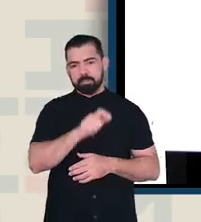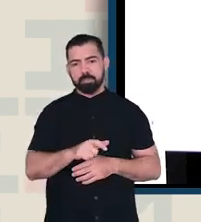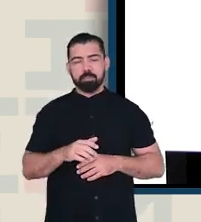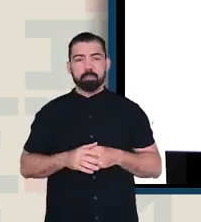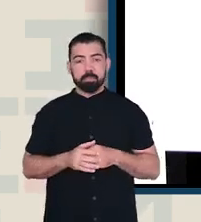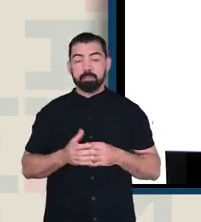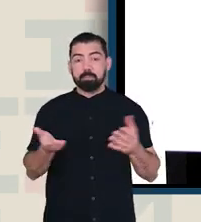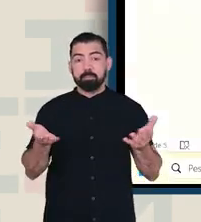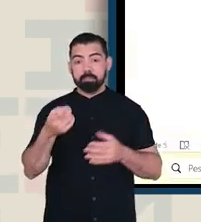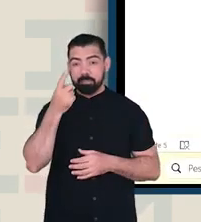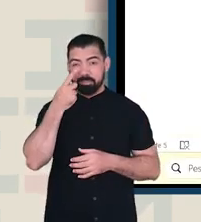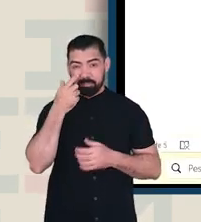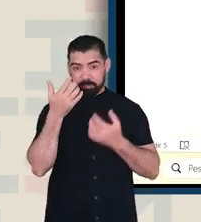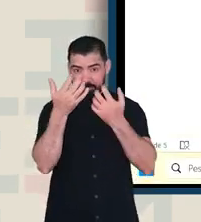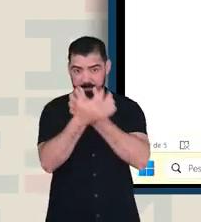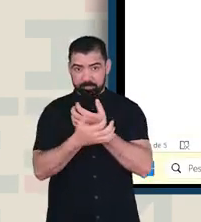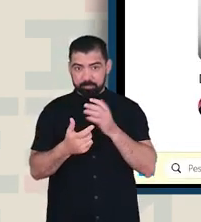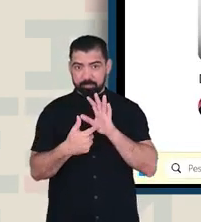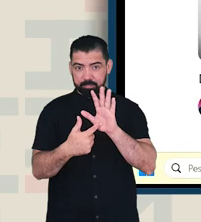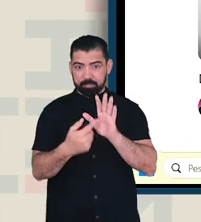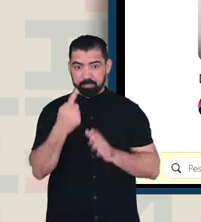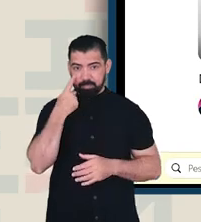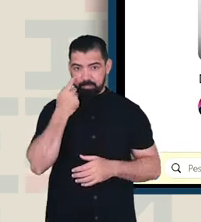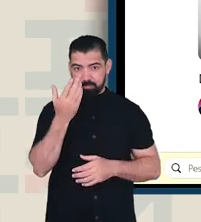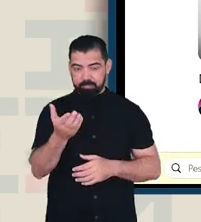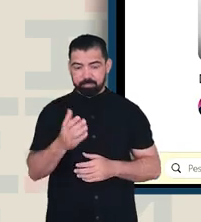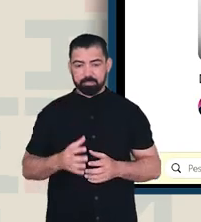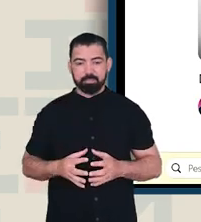Então vamos para os Malley.